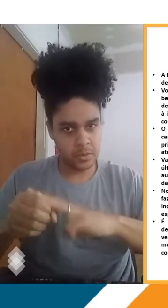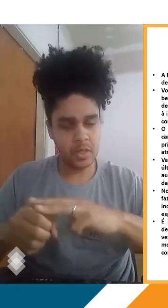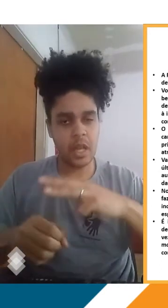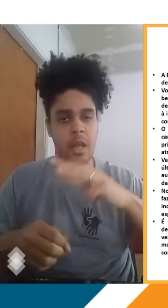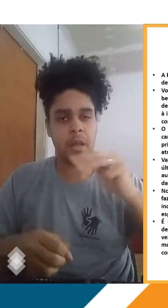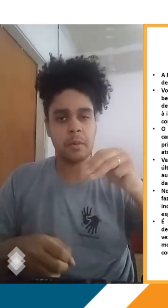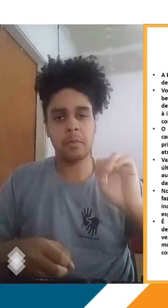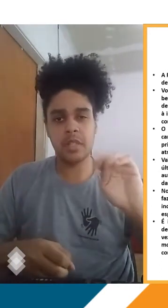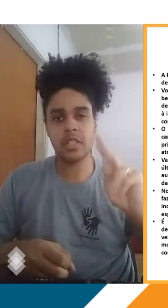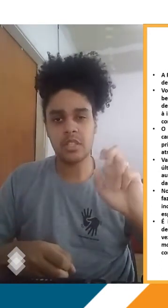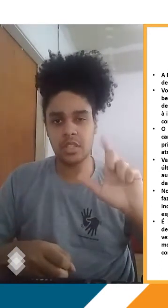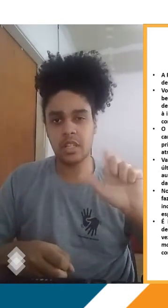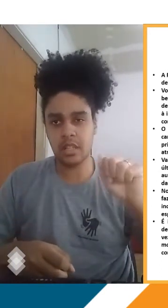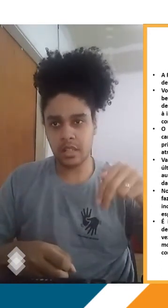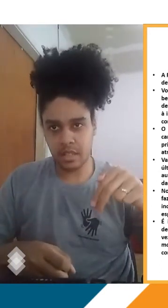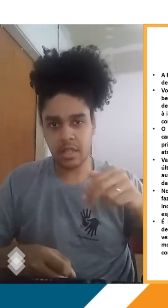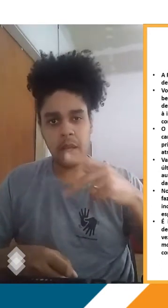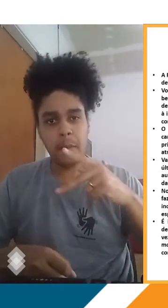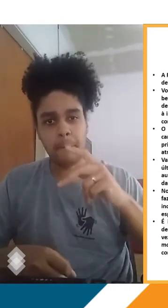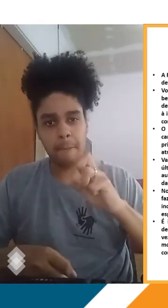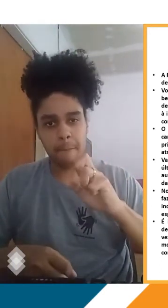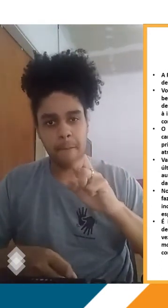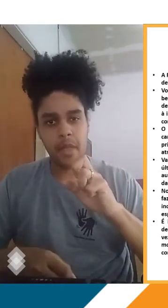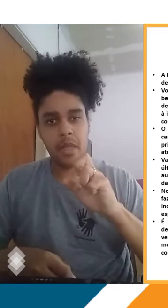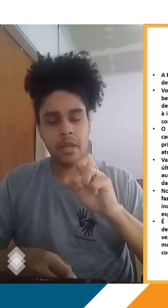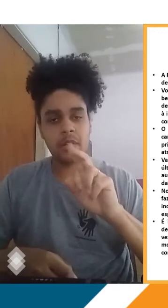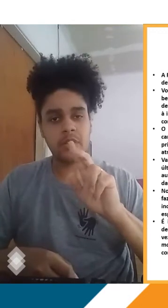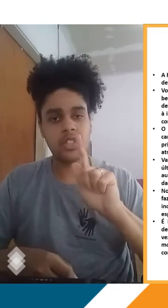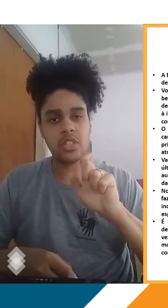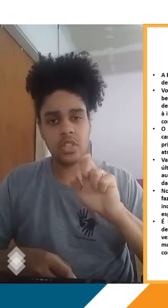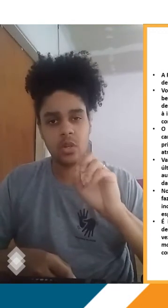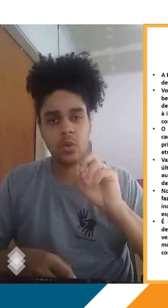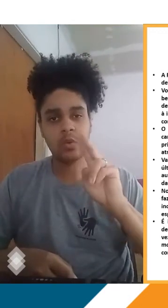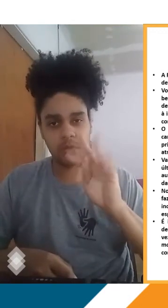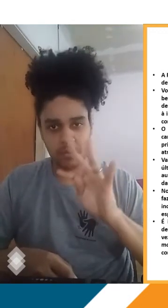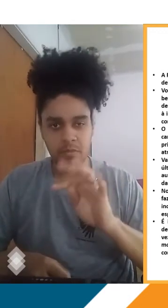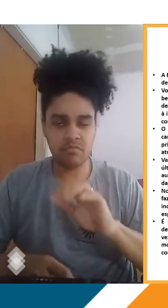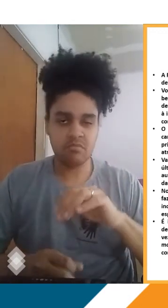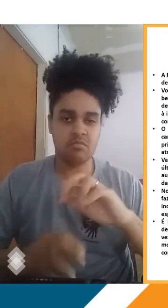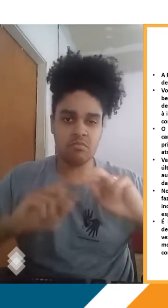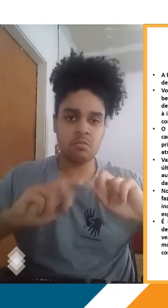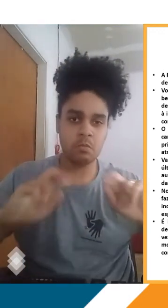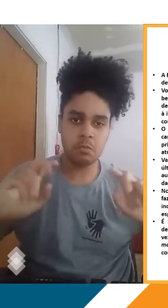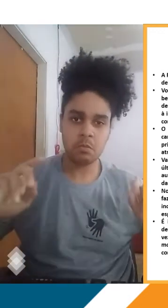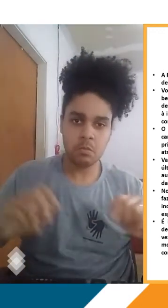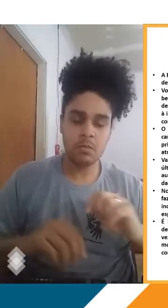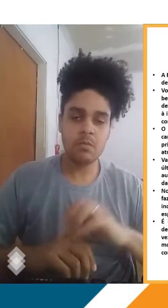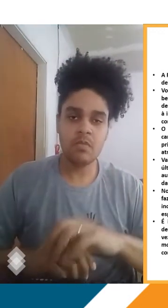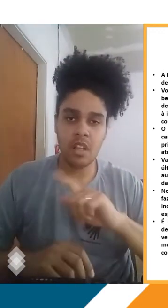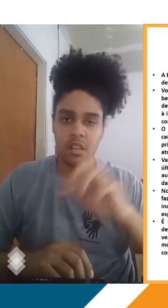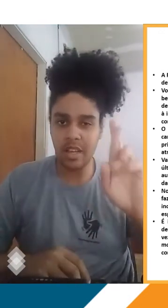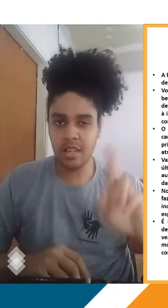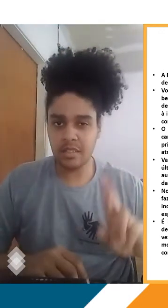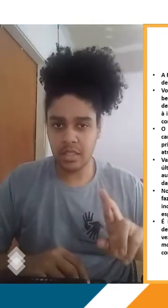Michelin, Nissan e a PSA Peugeot Citroën, contabilizando mais de 160 empresas desse setor, distribuídas entre os municípios